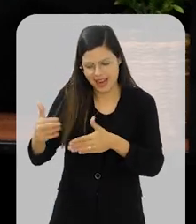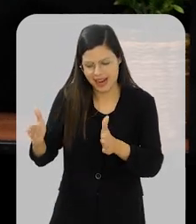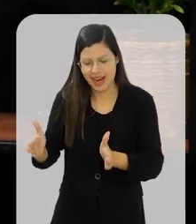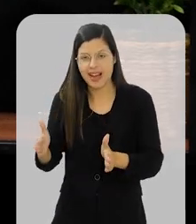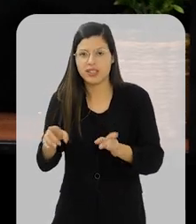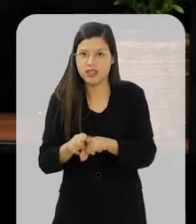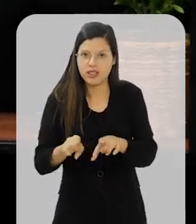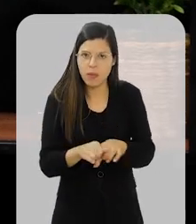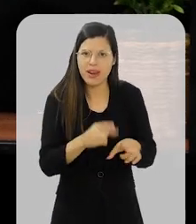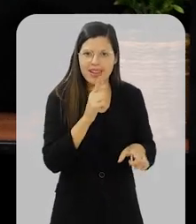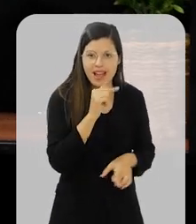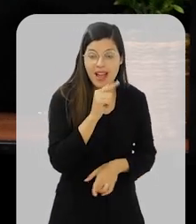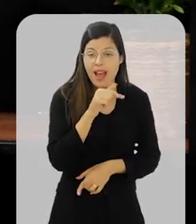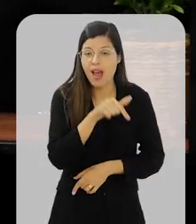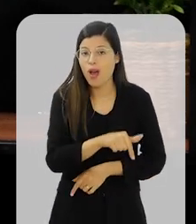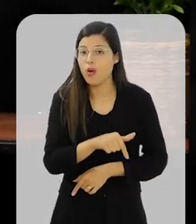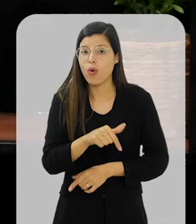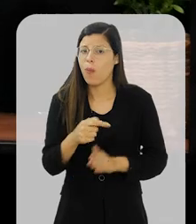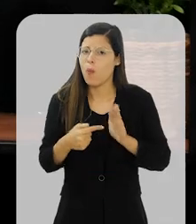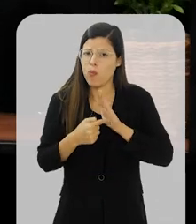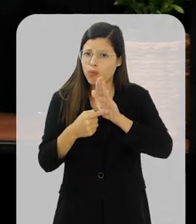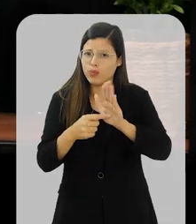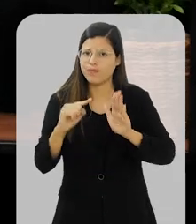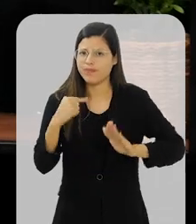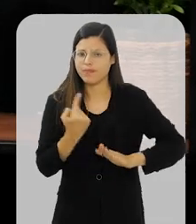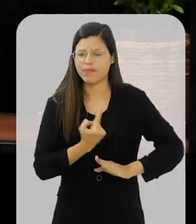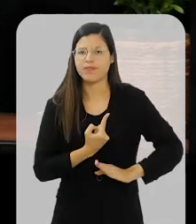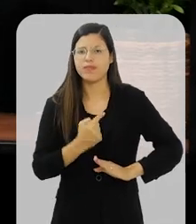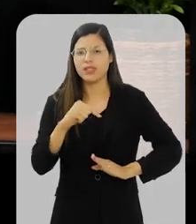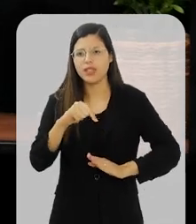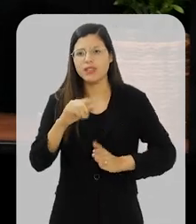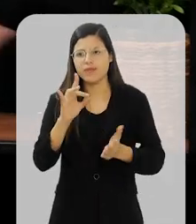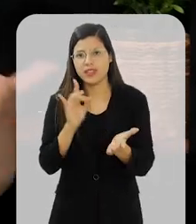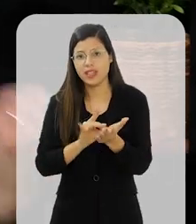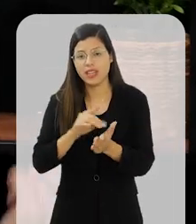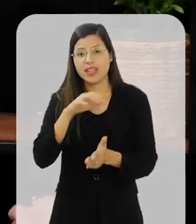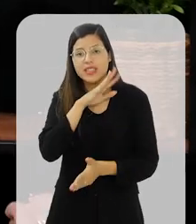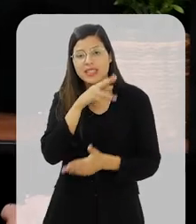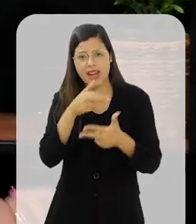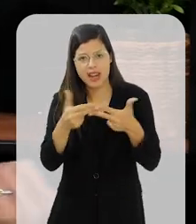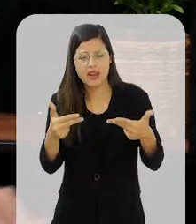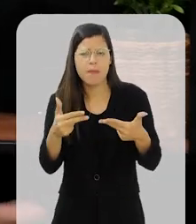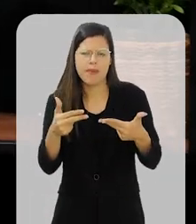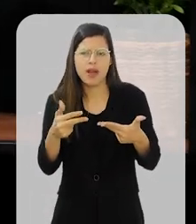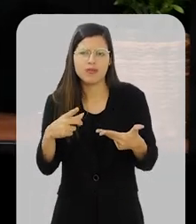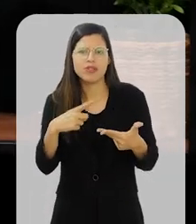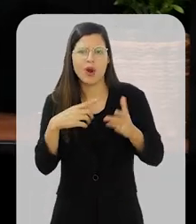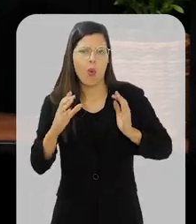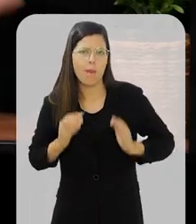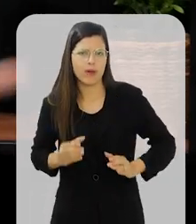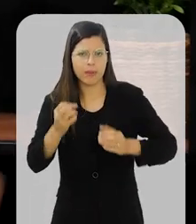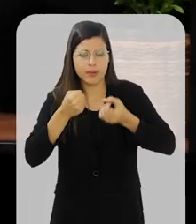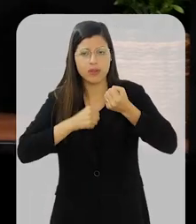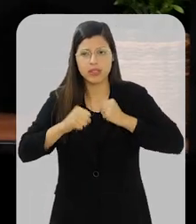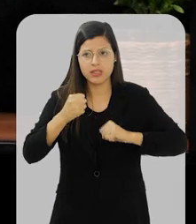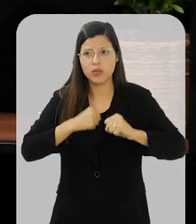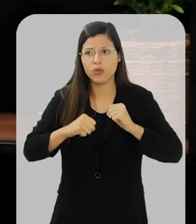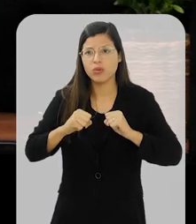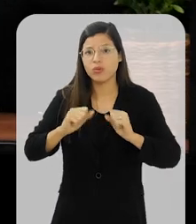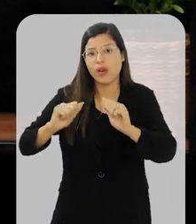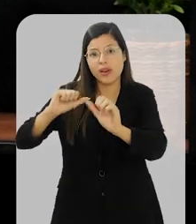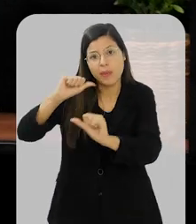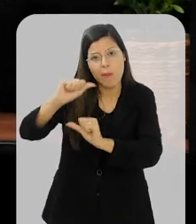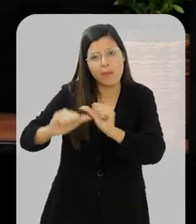mais nesse teste, o que mostrou para a gente que, de fato, esses animais tinham um comportamento do tipo ansioso, que foi